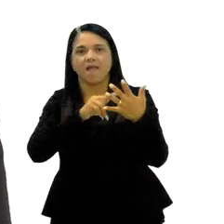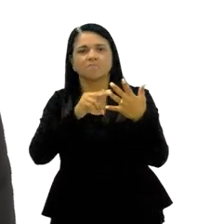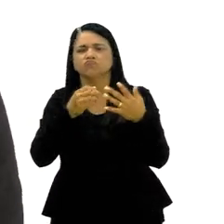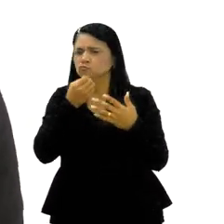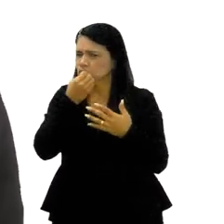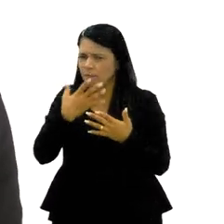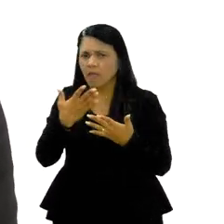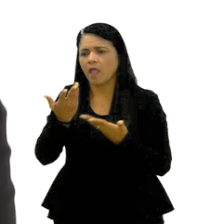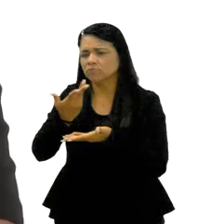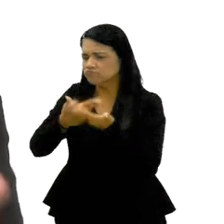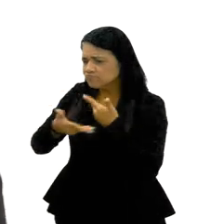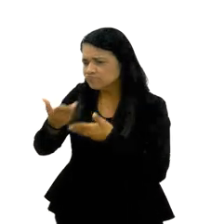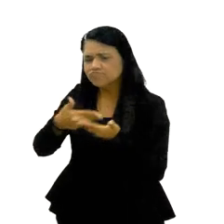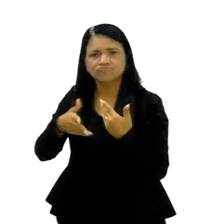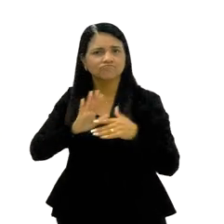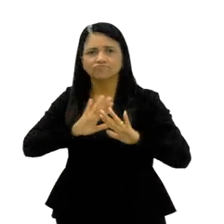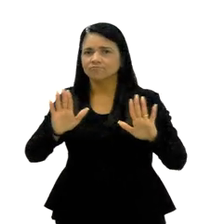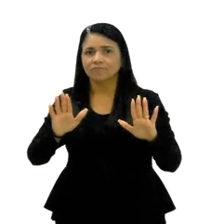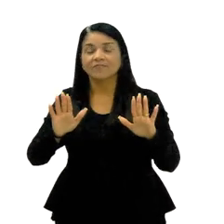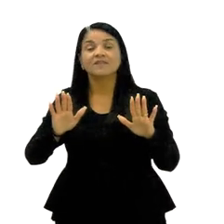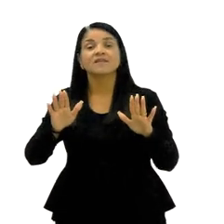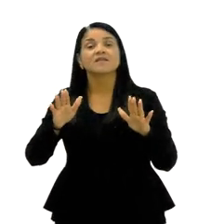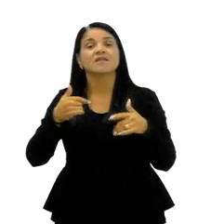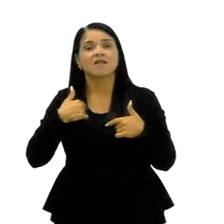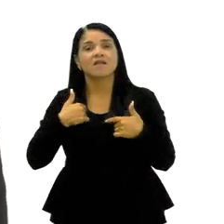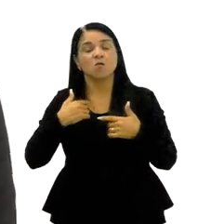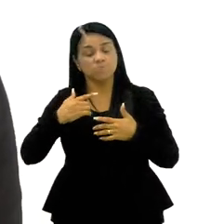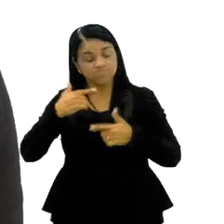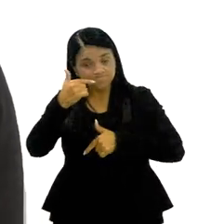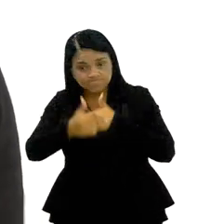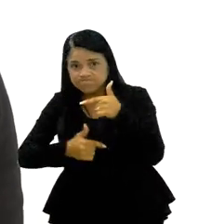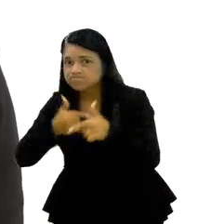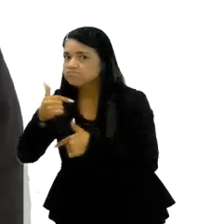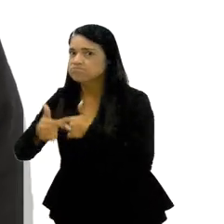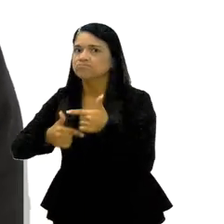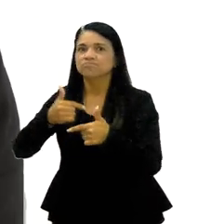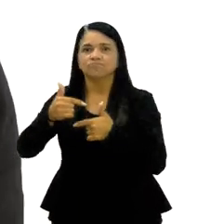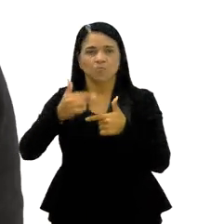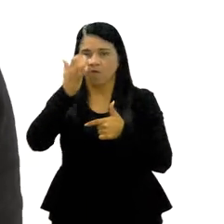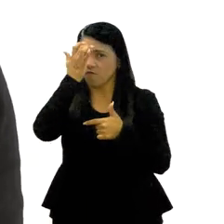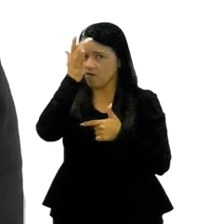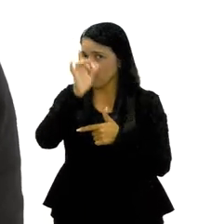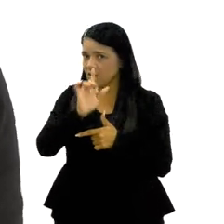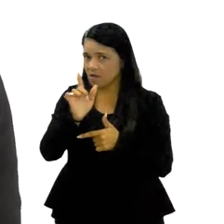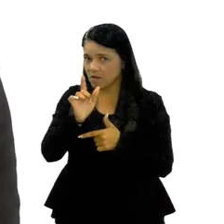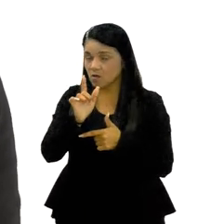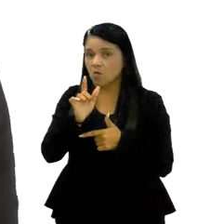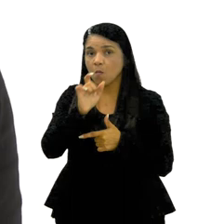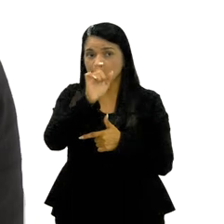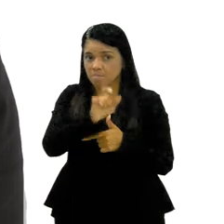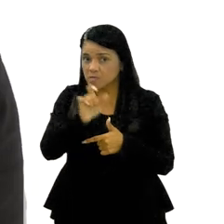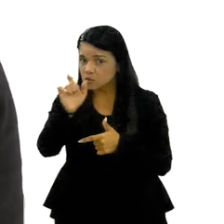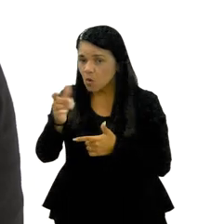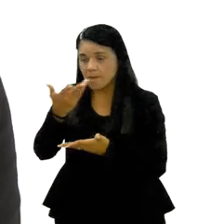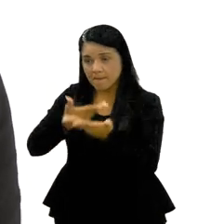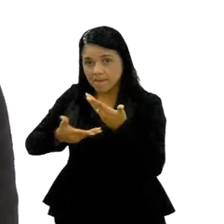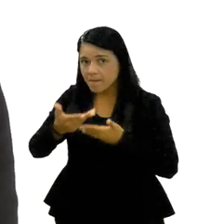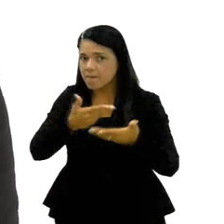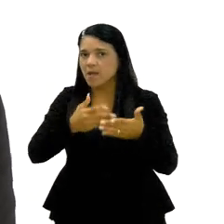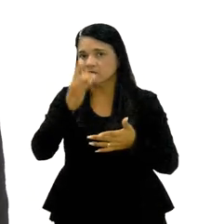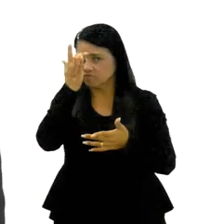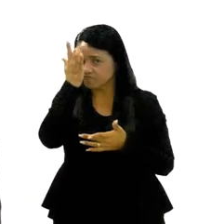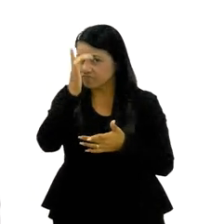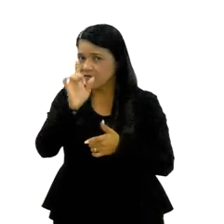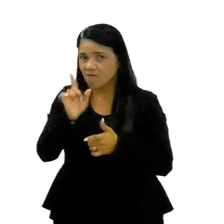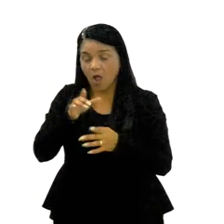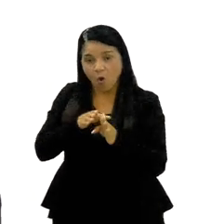o carnavalesco ele quer ver a minha mão e está tudo bem, a gente tá aí para isso. Então eu meio que me desdobro com relação a isso. Não é fácil você lidar com